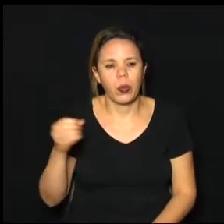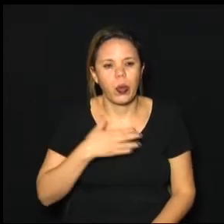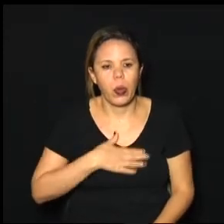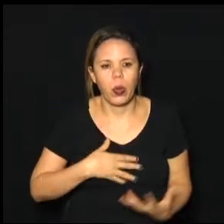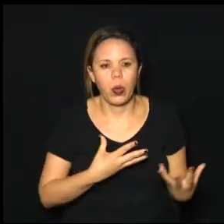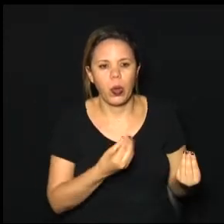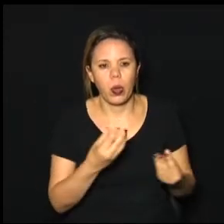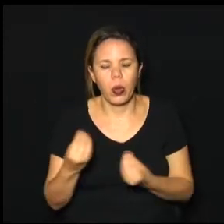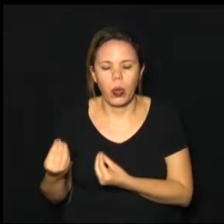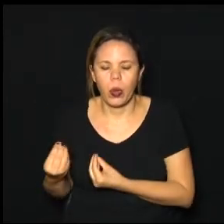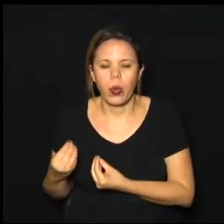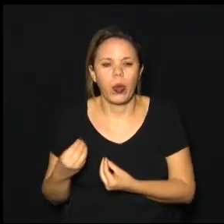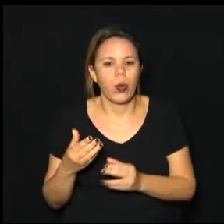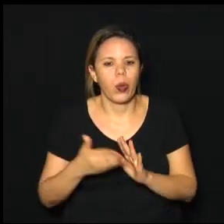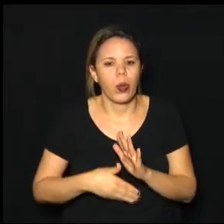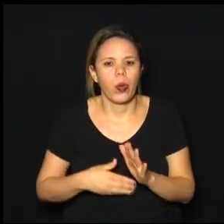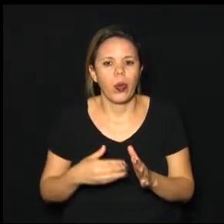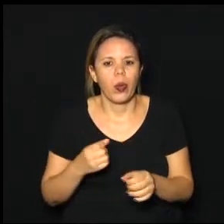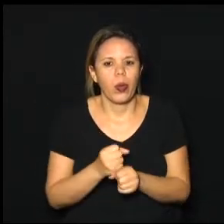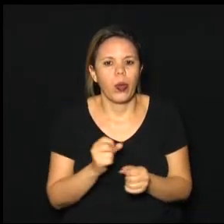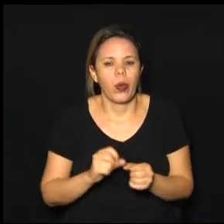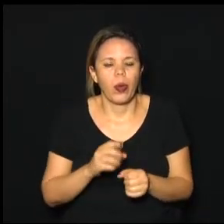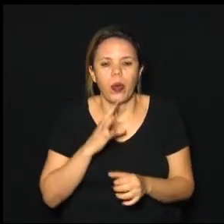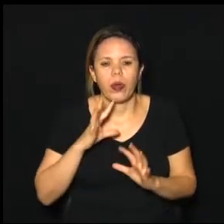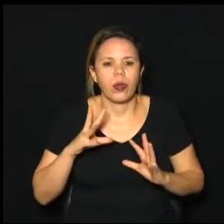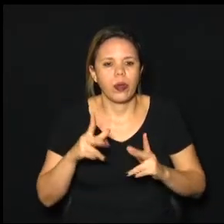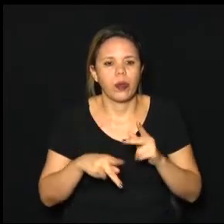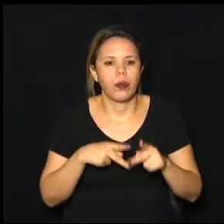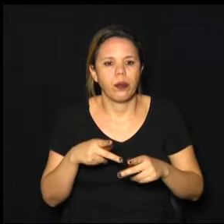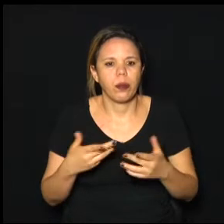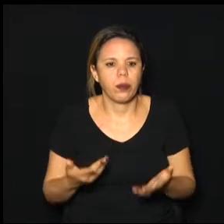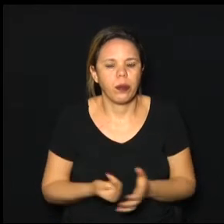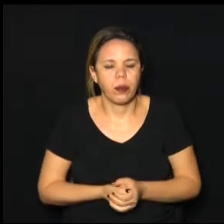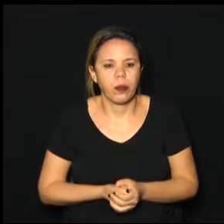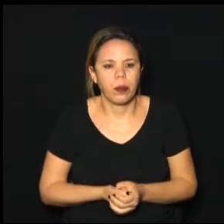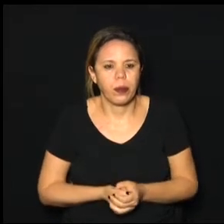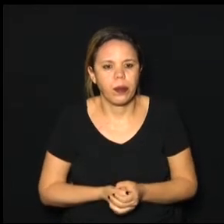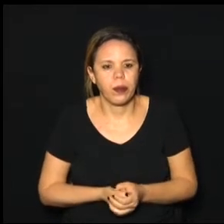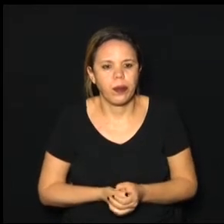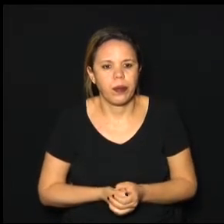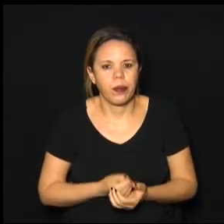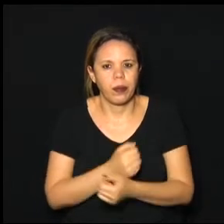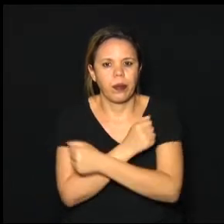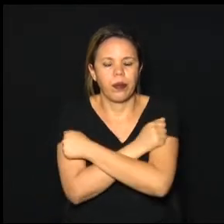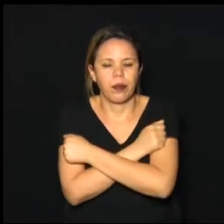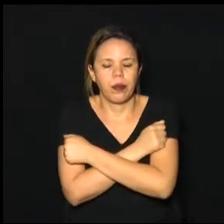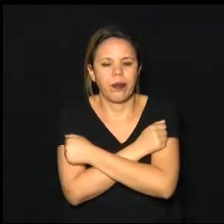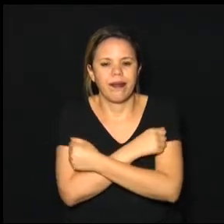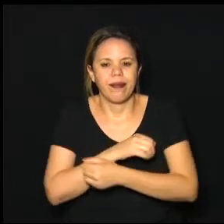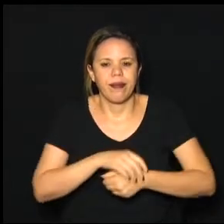bastante de prestação de contas, né, Denis? Conhece tudo de prestação de contas. Abraço, Reginaldo.